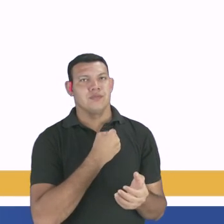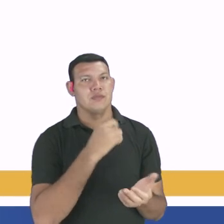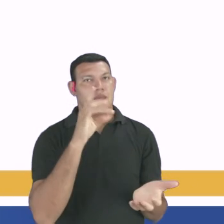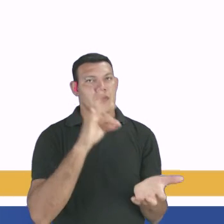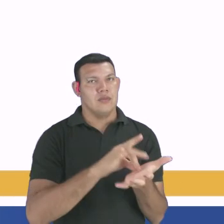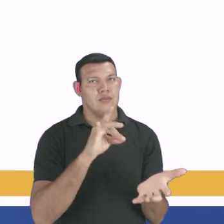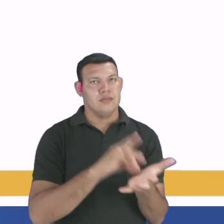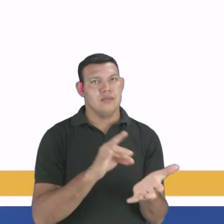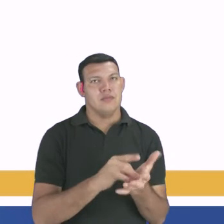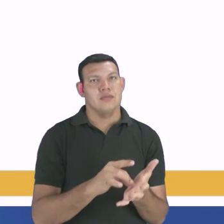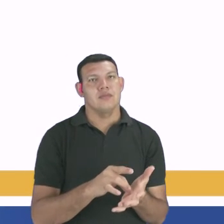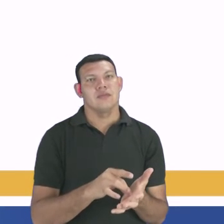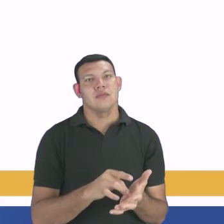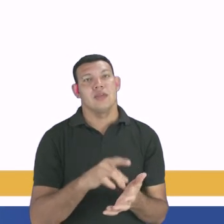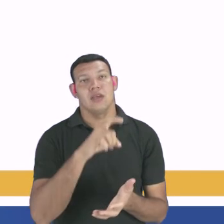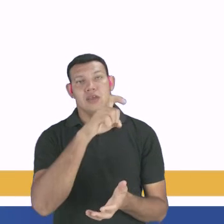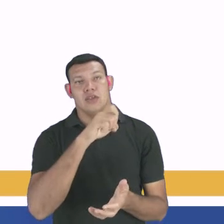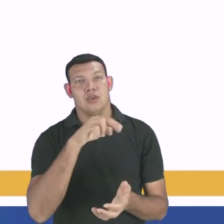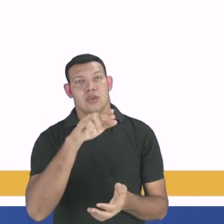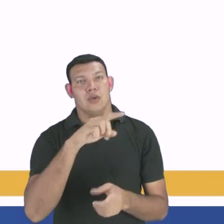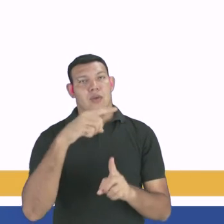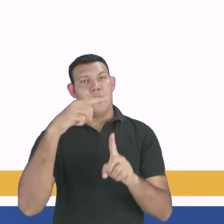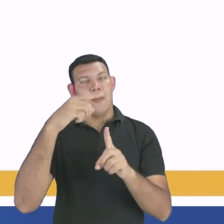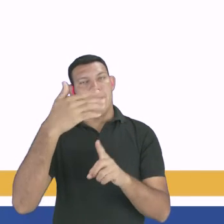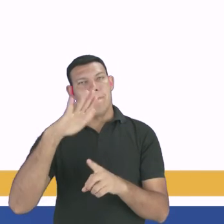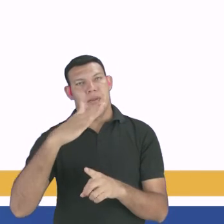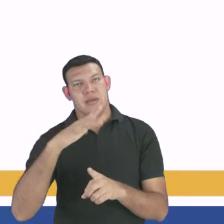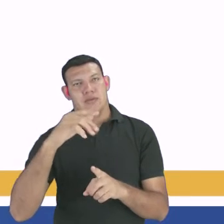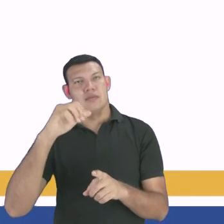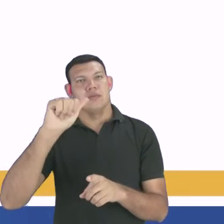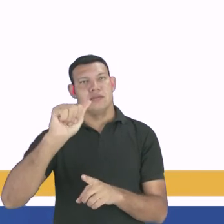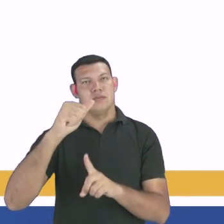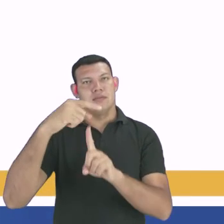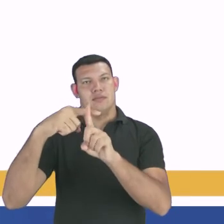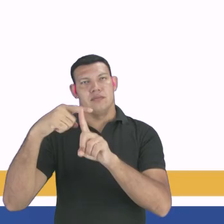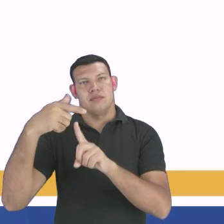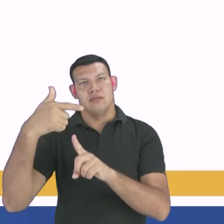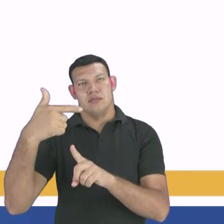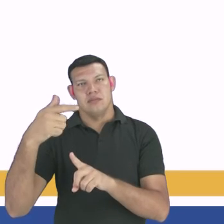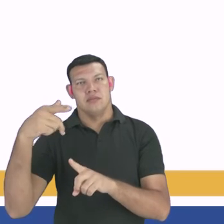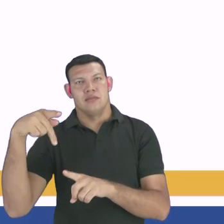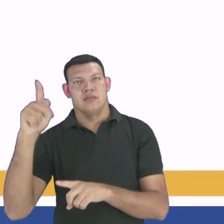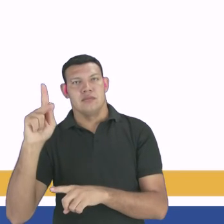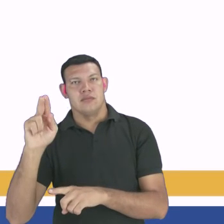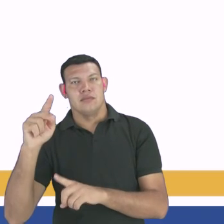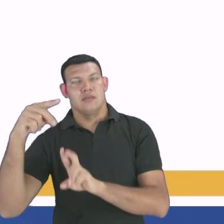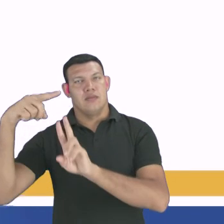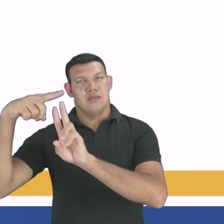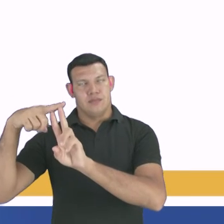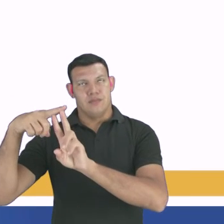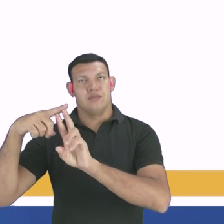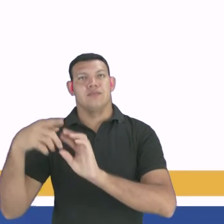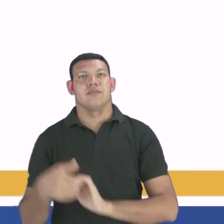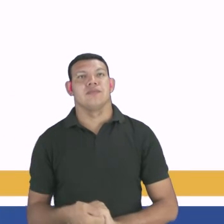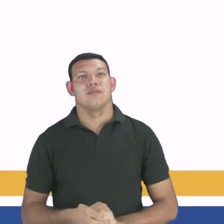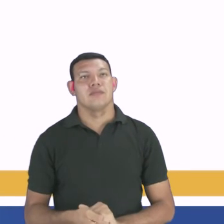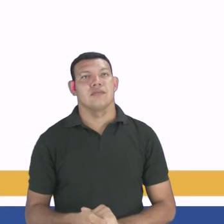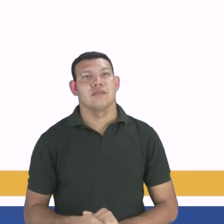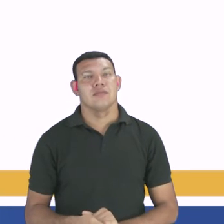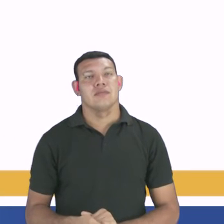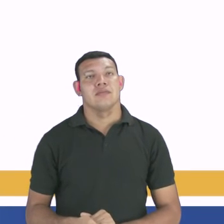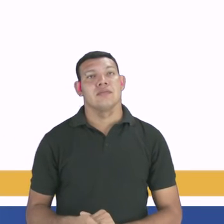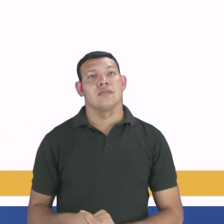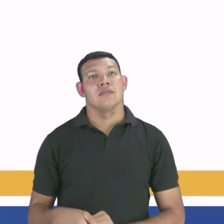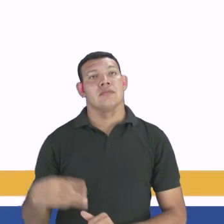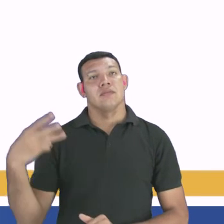ar mais 2 Cap quando o cá pertencente foi pertence aos inteiros tudo bem gente vamos na terceira equação